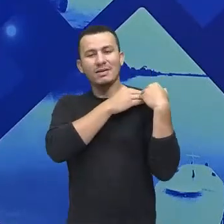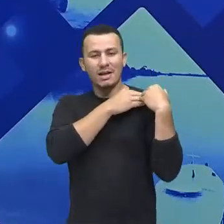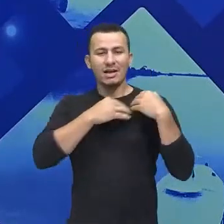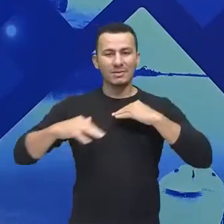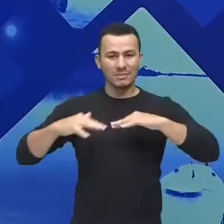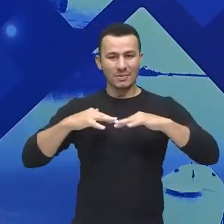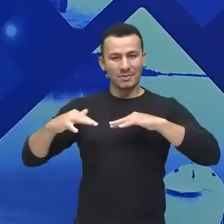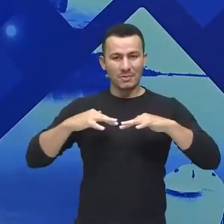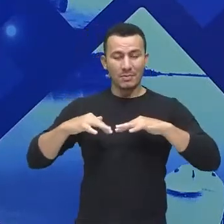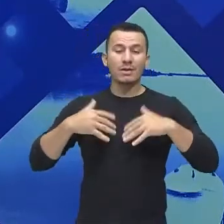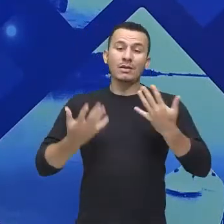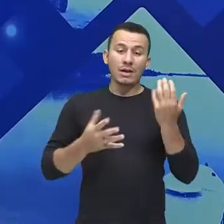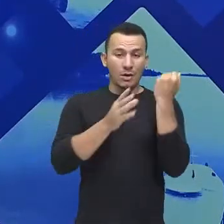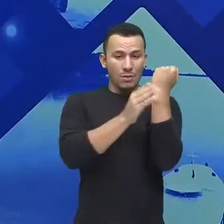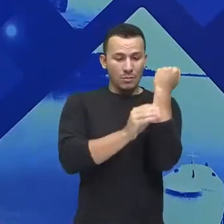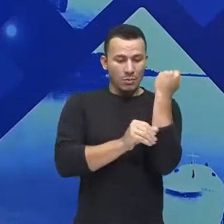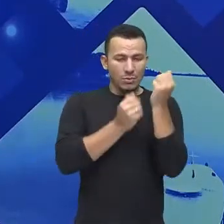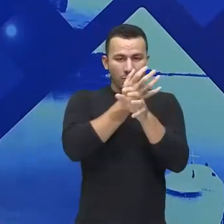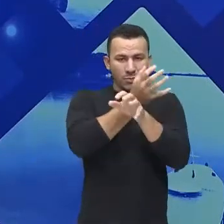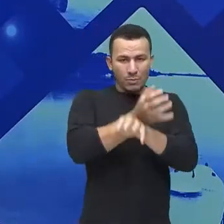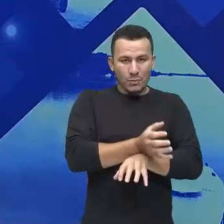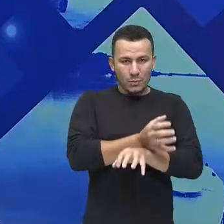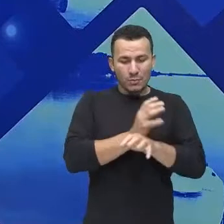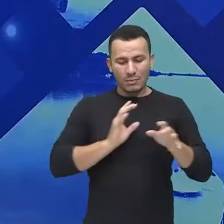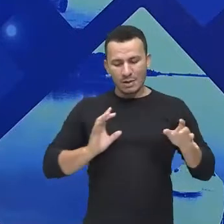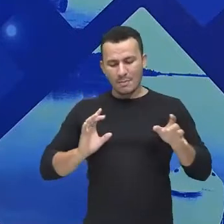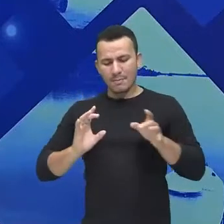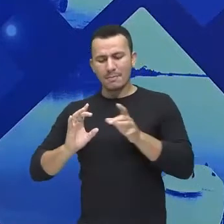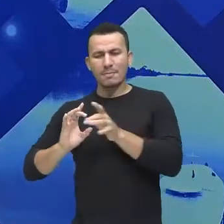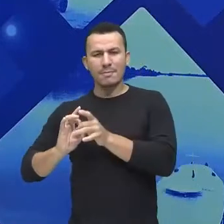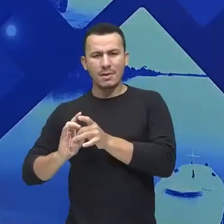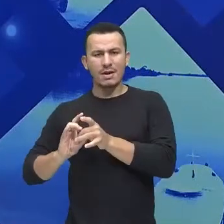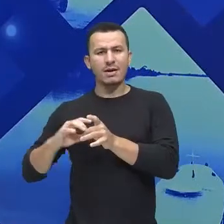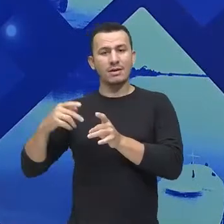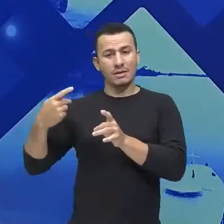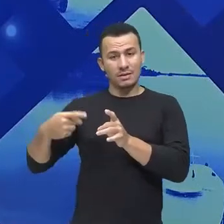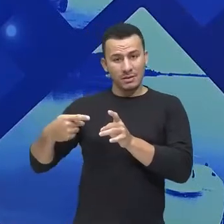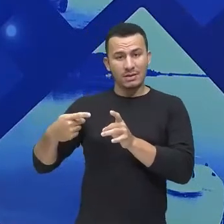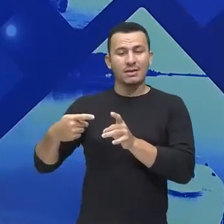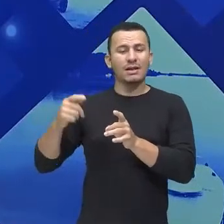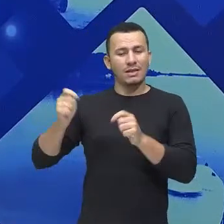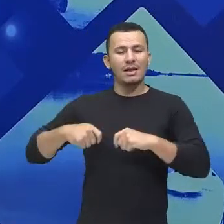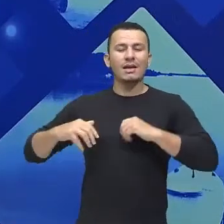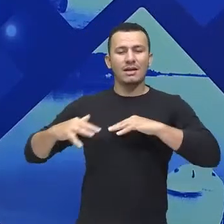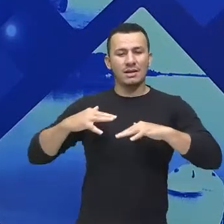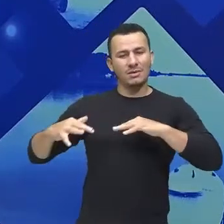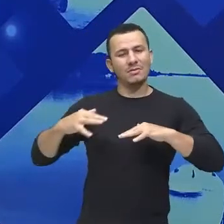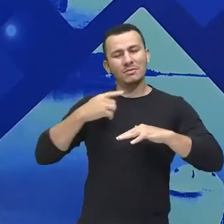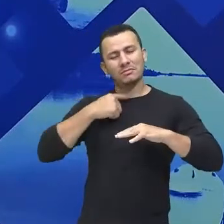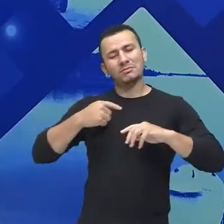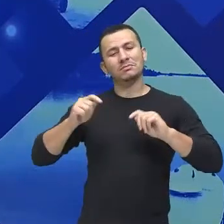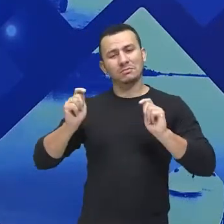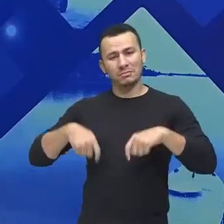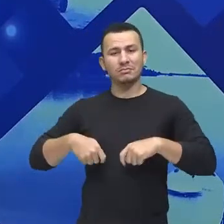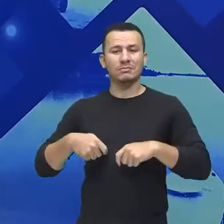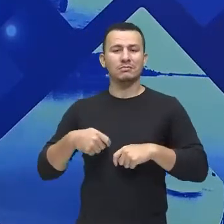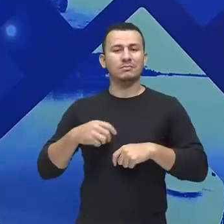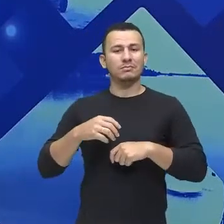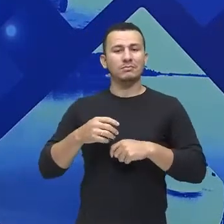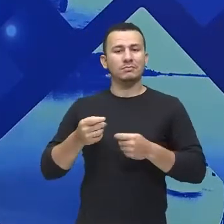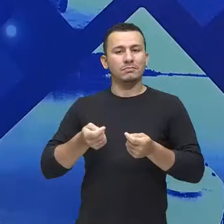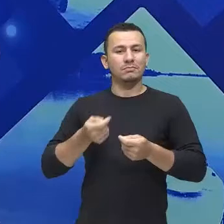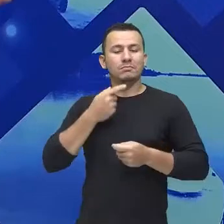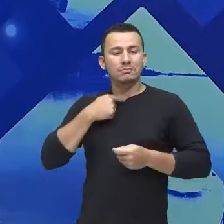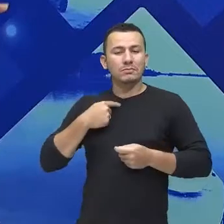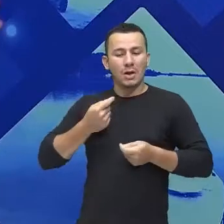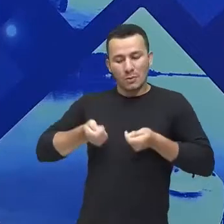músculo estriado esquelético, ele tem, você consegue realizar movimentos voluntariamente.